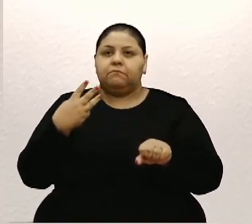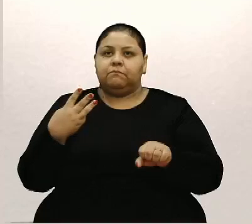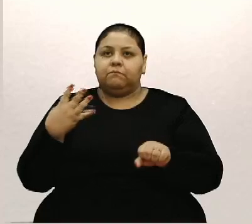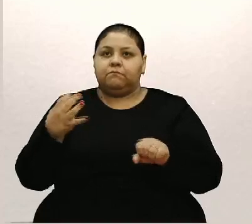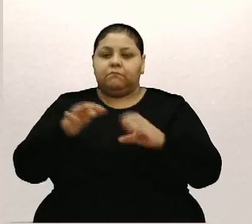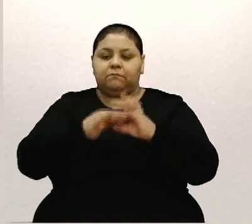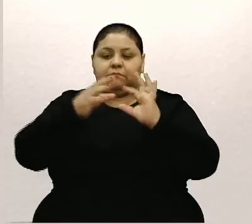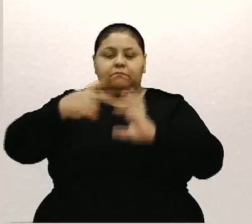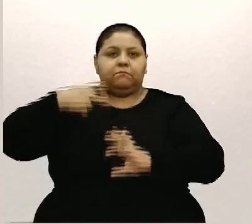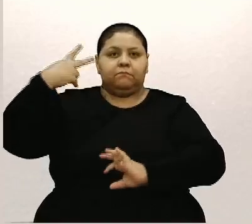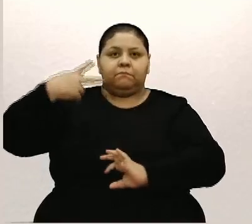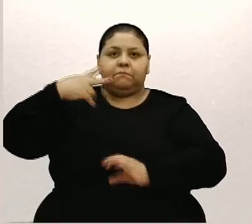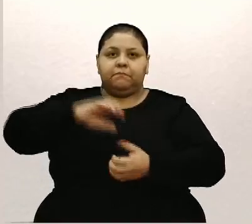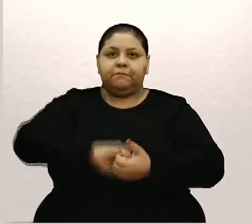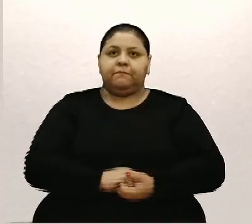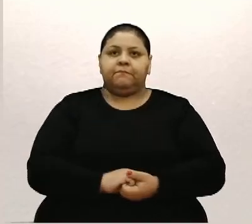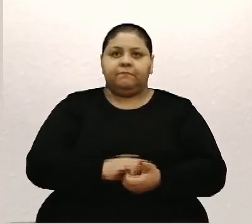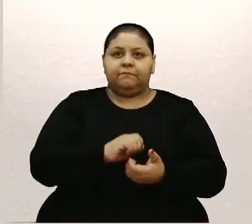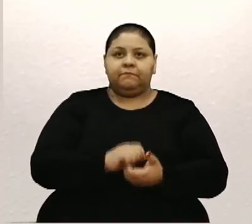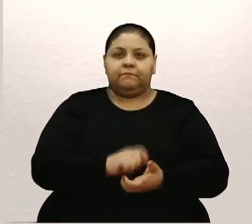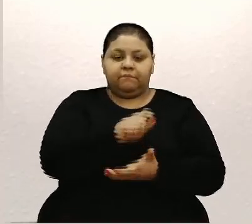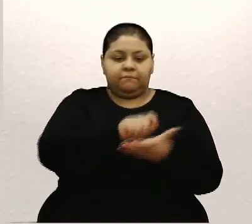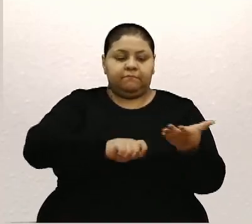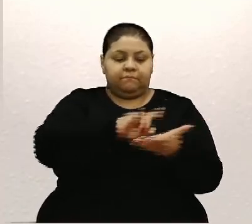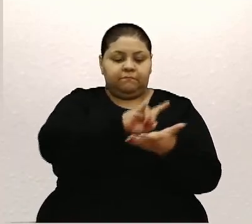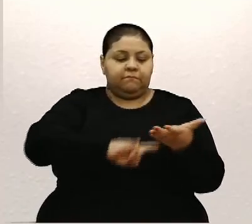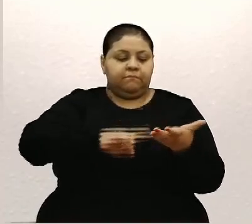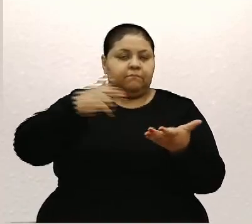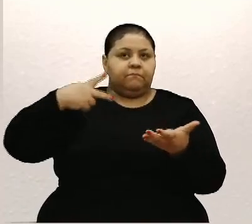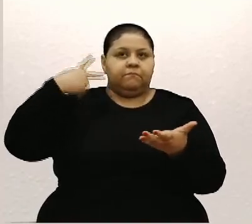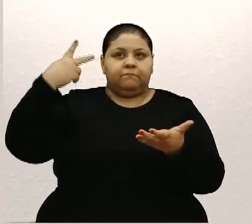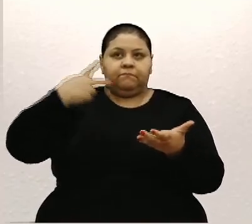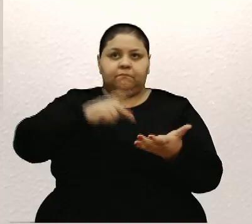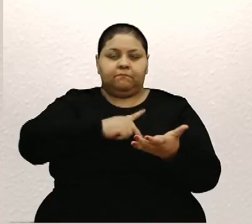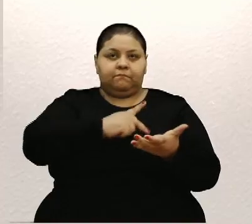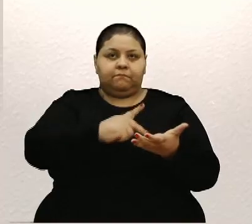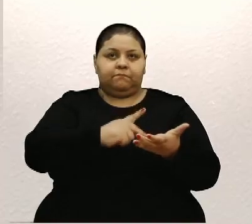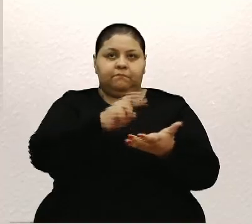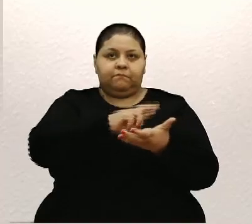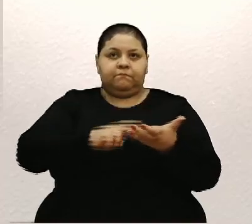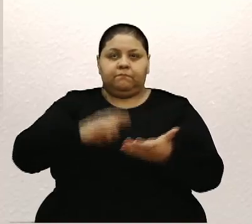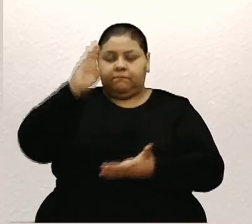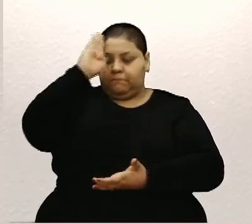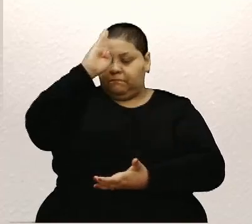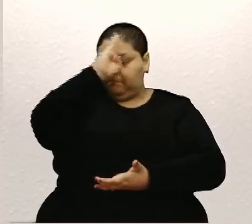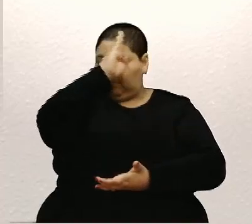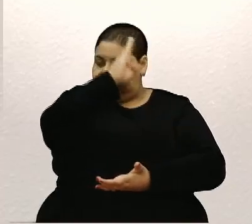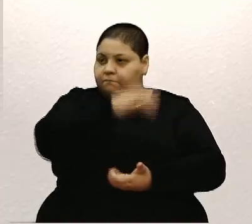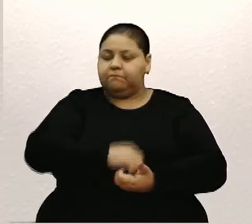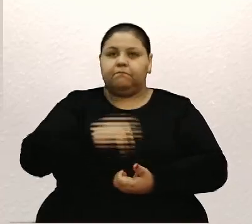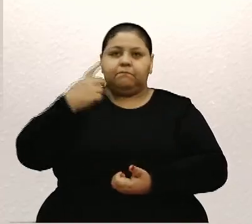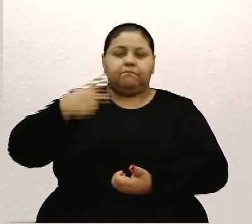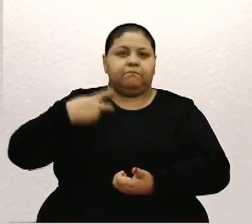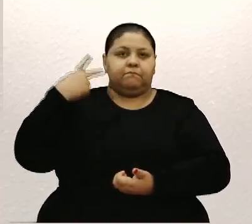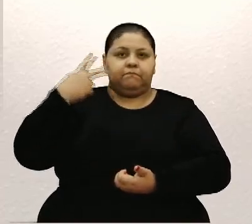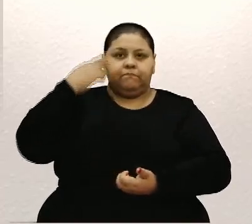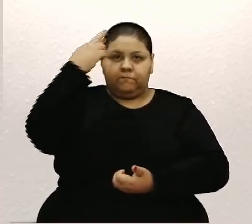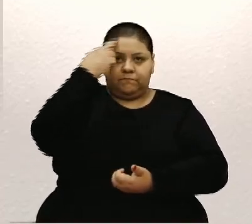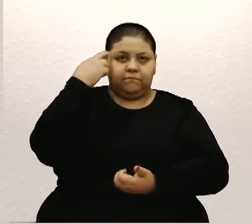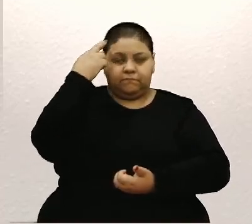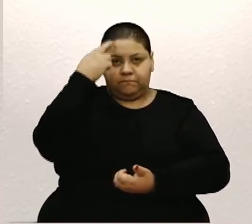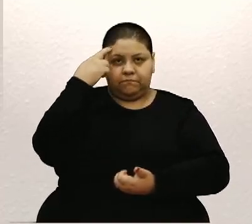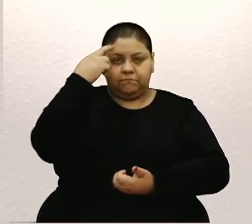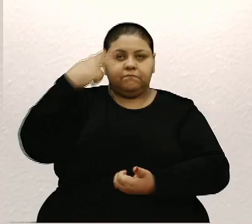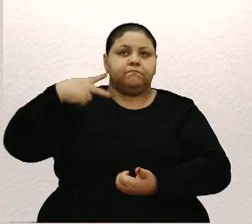anos de emancipação política. Documento vem assinado por mim, presidente e relator Adriano Bressan, vereador Rafael